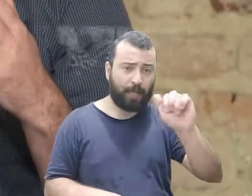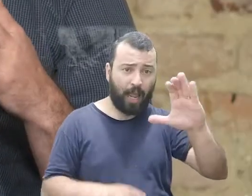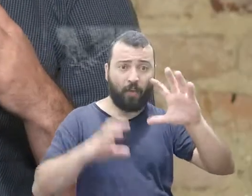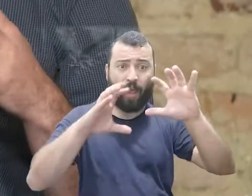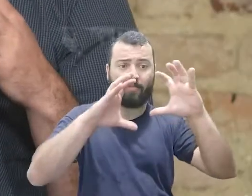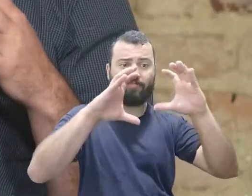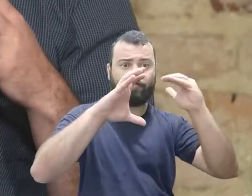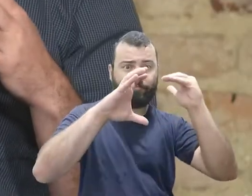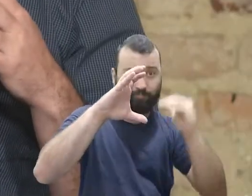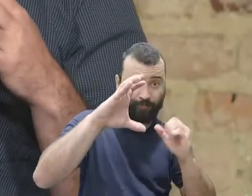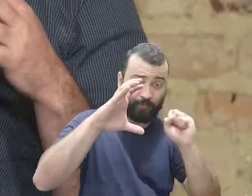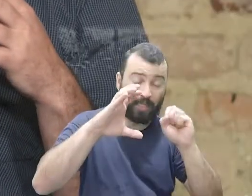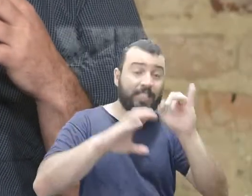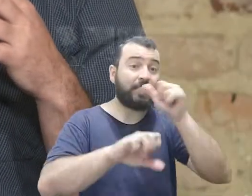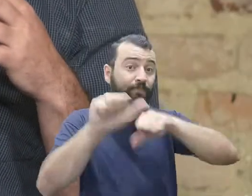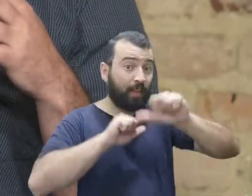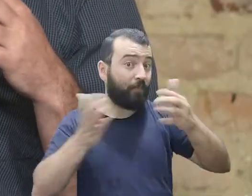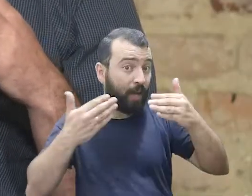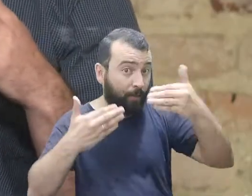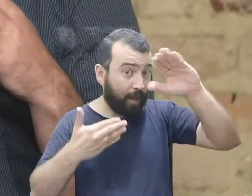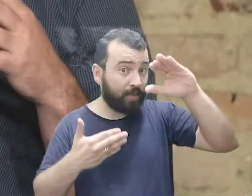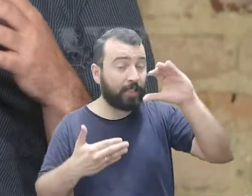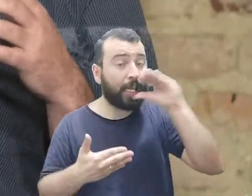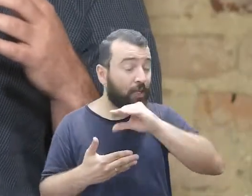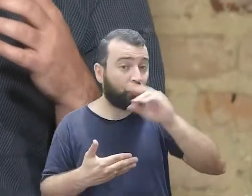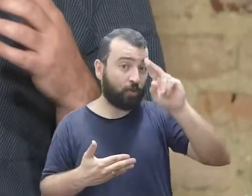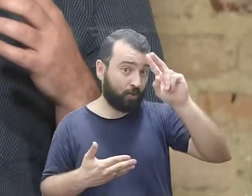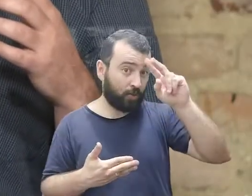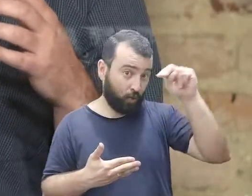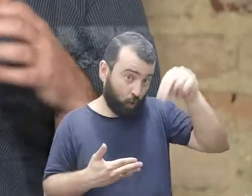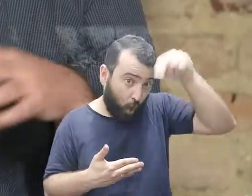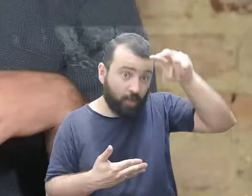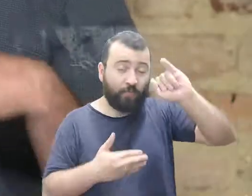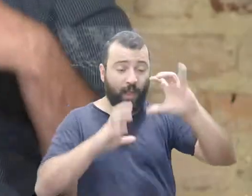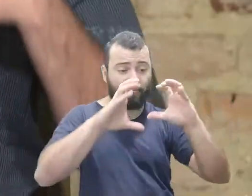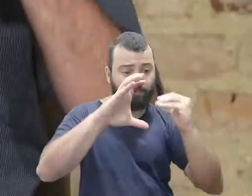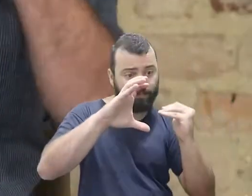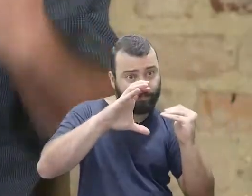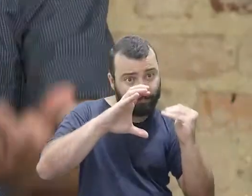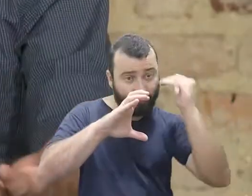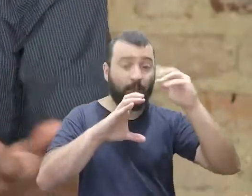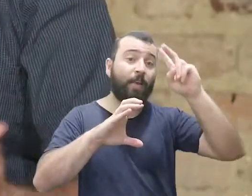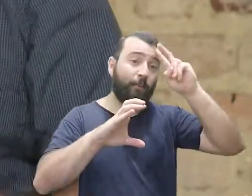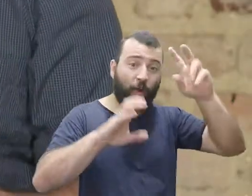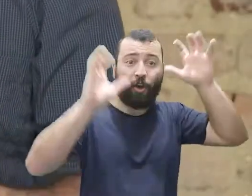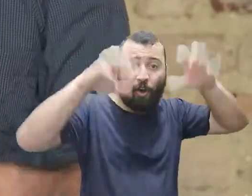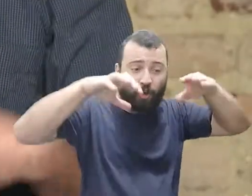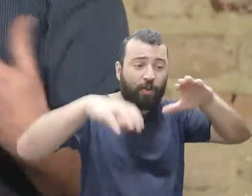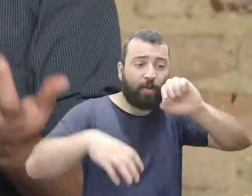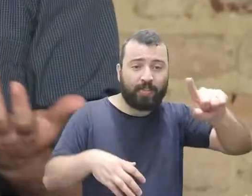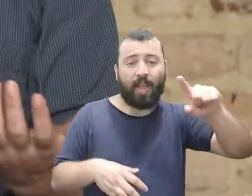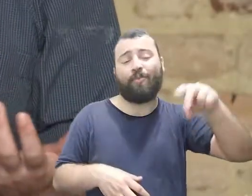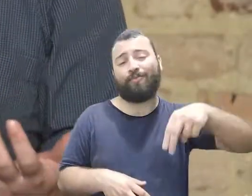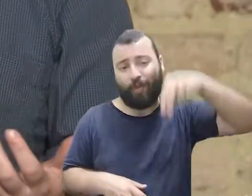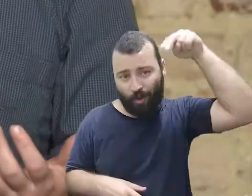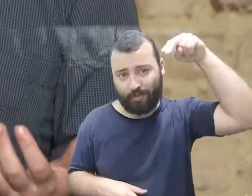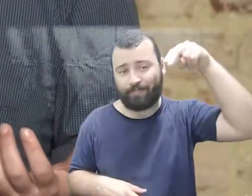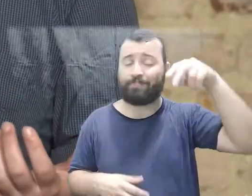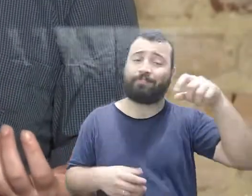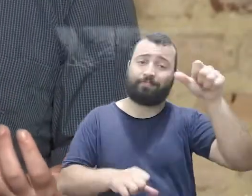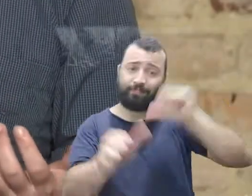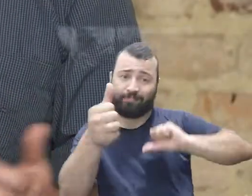sul. Se eu tiver um verão mais quente do hemisfério norte, ela vai mover-se para norte, fortalecendo as monções do hemisfério norte e